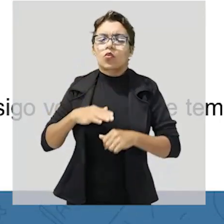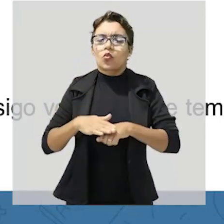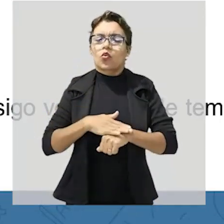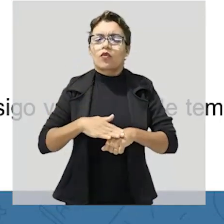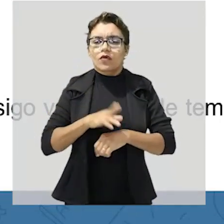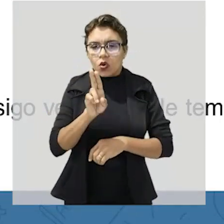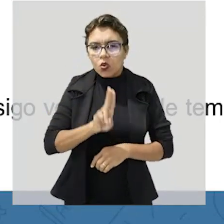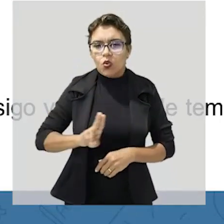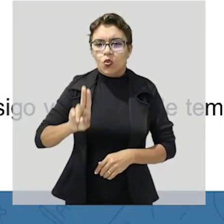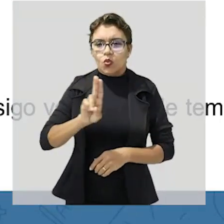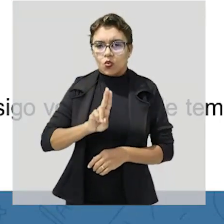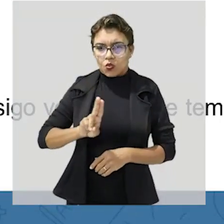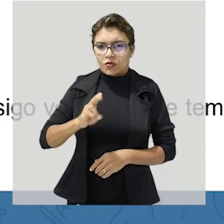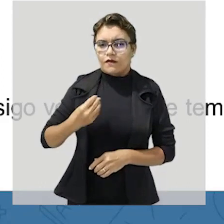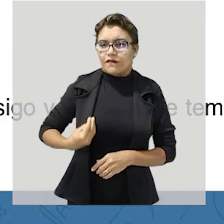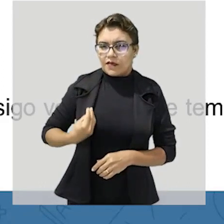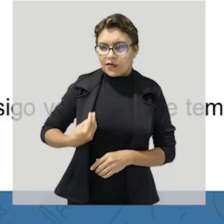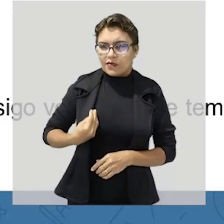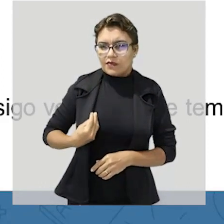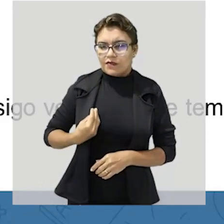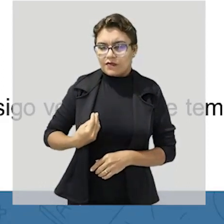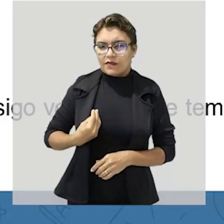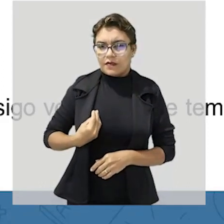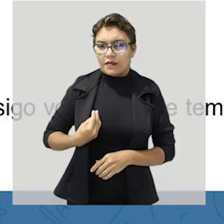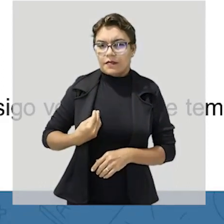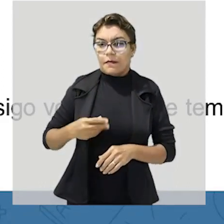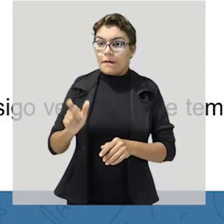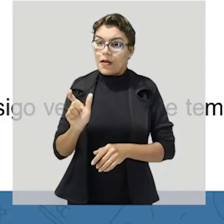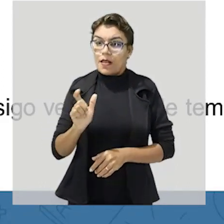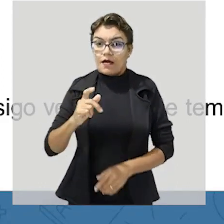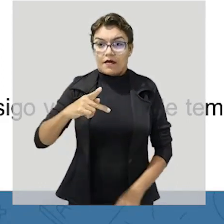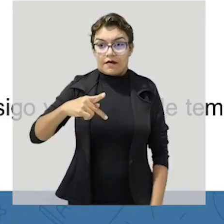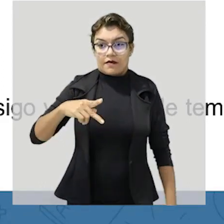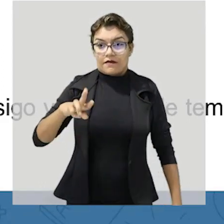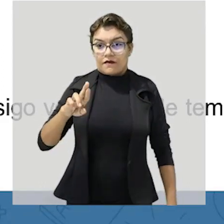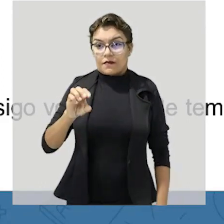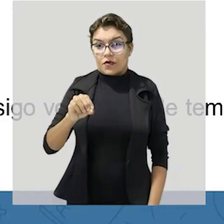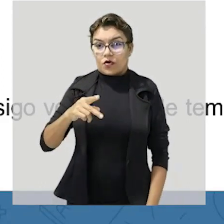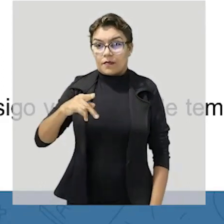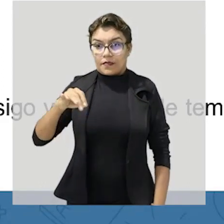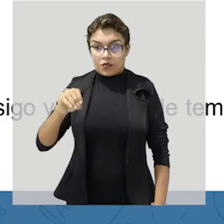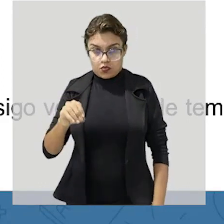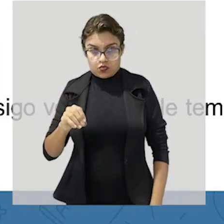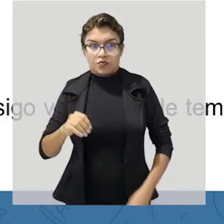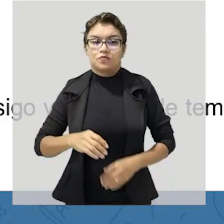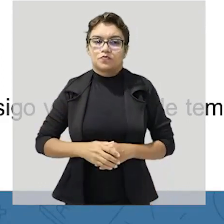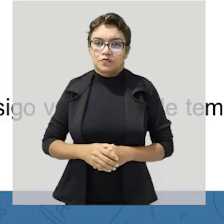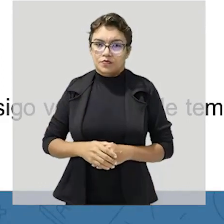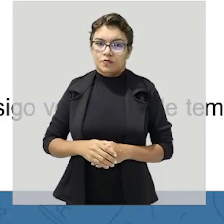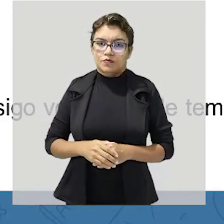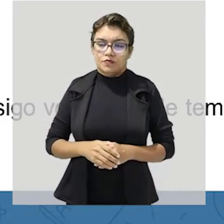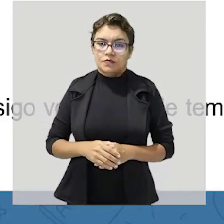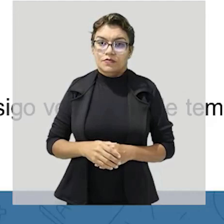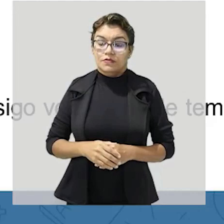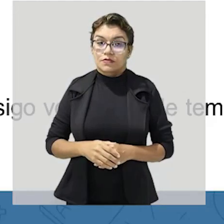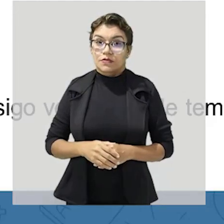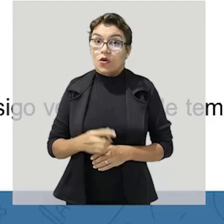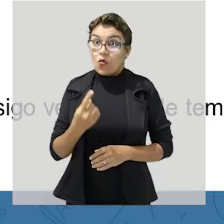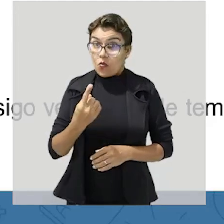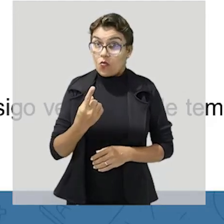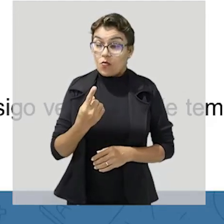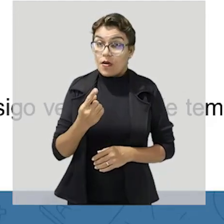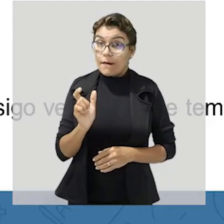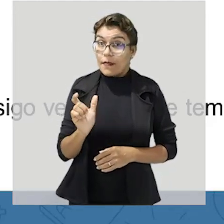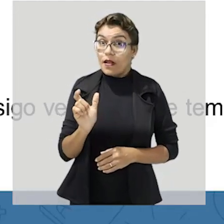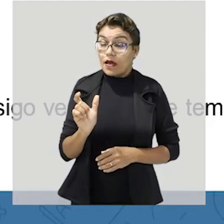palavras sinonímia e antonímia, que é o assunto da nossa aula. E a gente vai de exercícios, lembrando que esses assuntos eles servem para